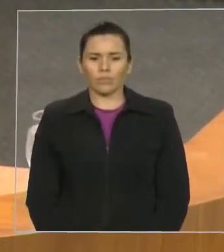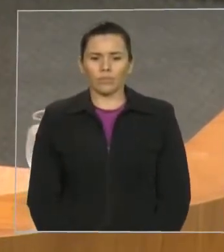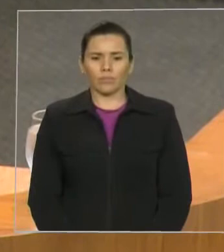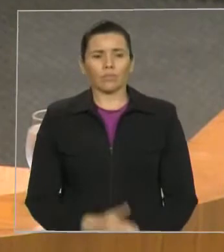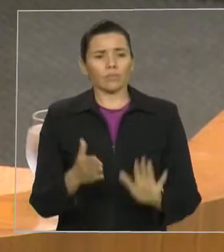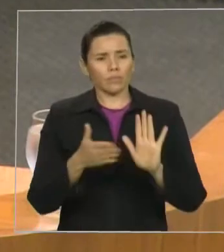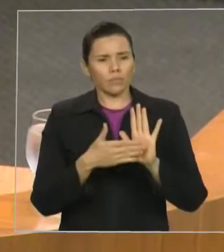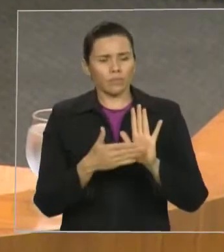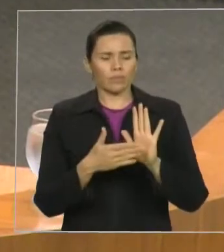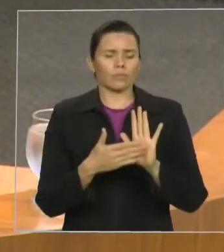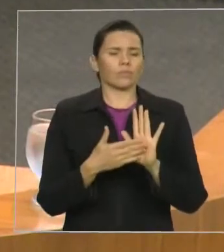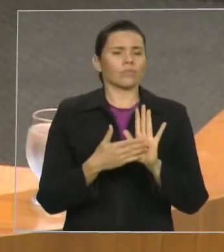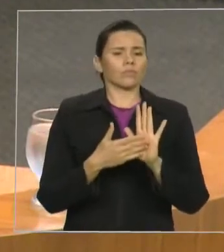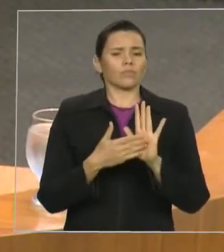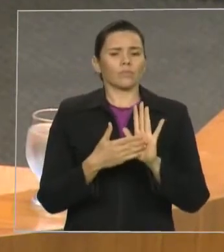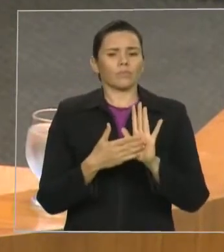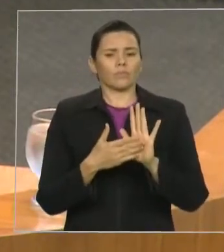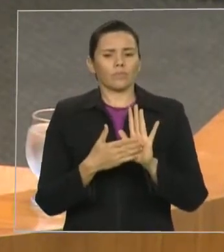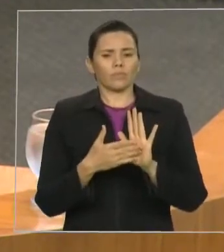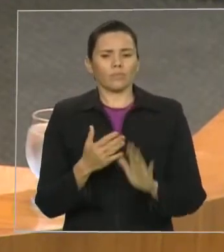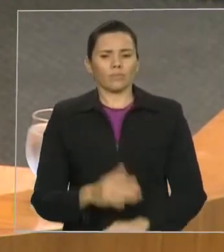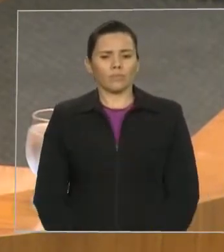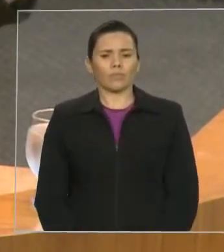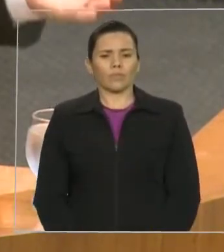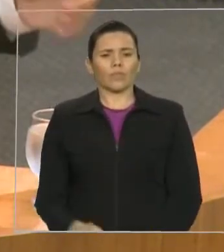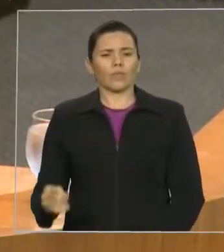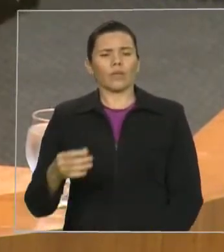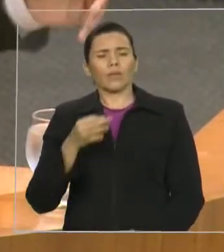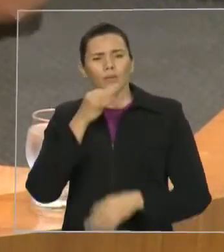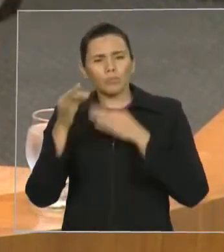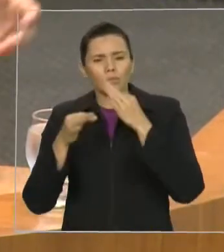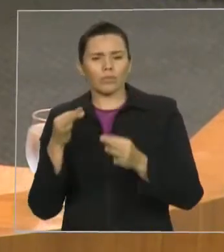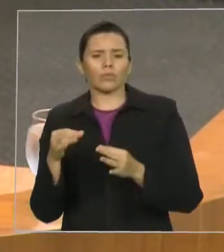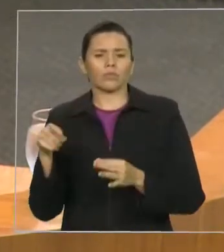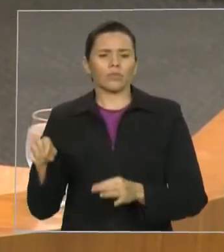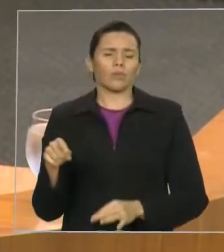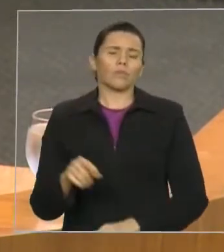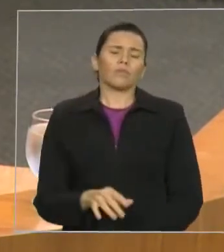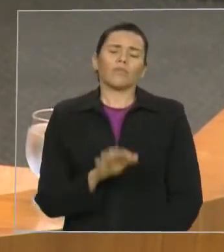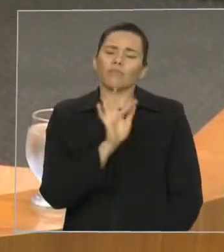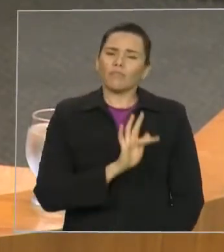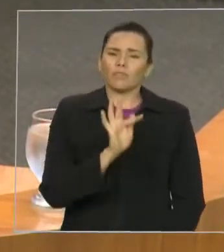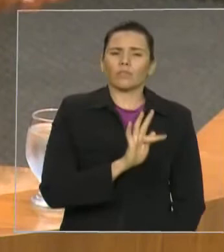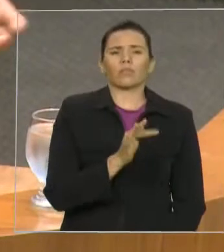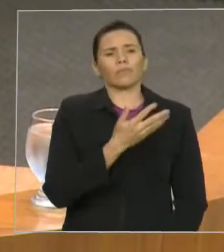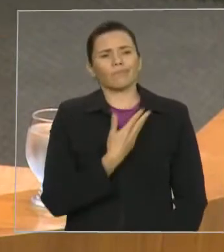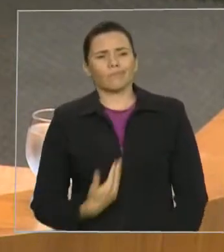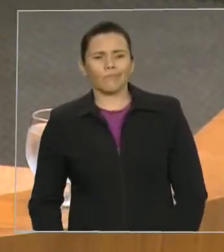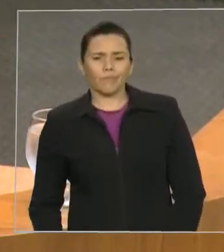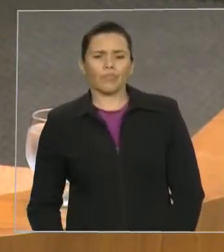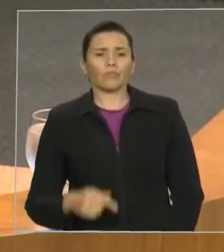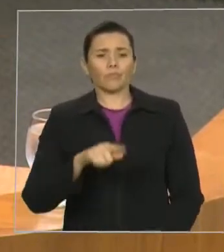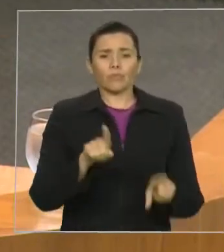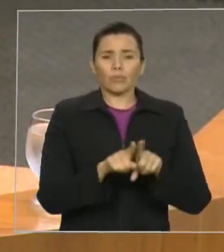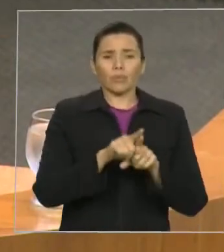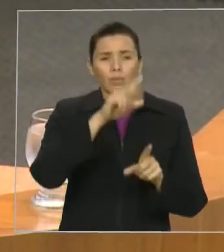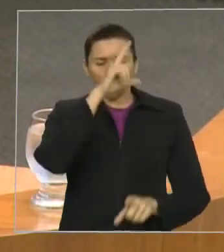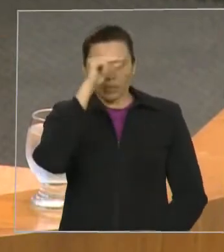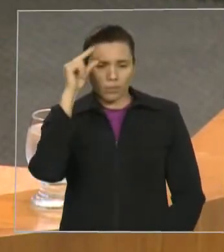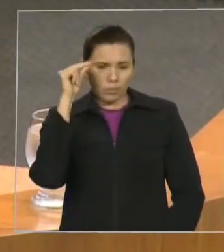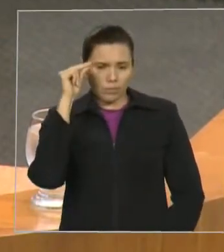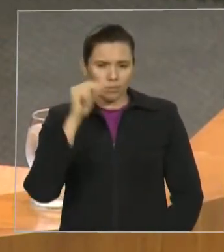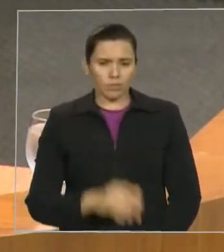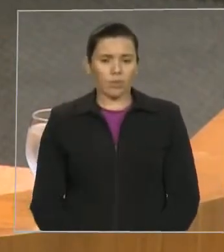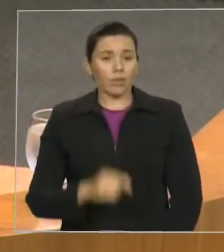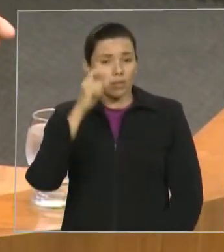Indicação é a proposta em que são sugeridos aos poderes da União, do Estado e do município, medidas de interesse público que não caibam